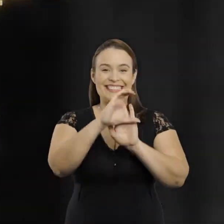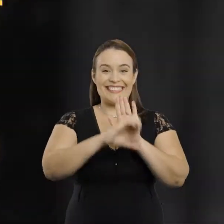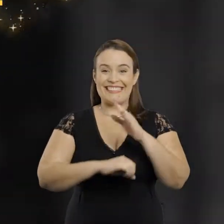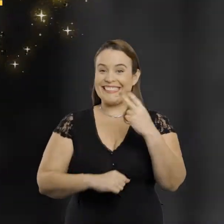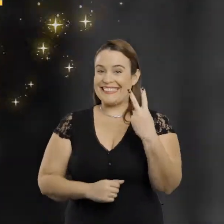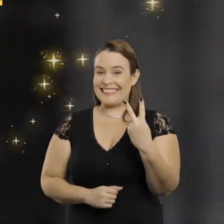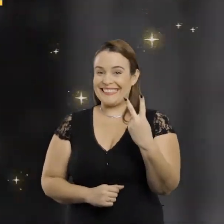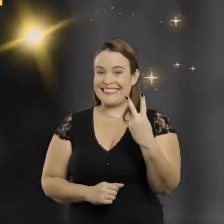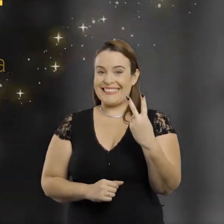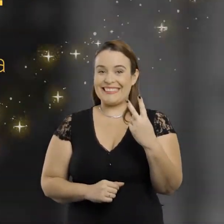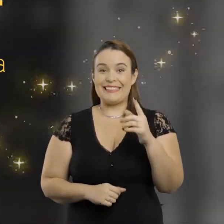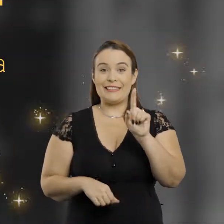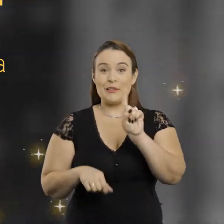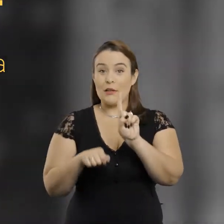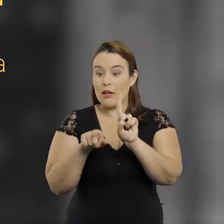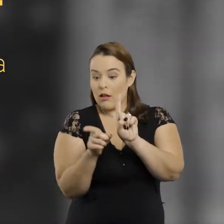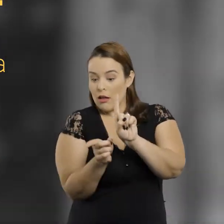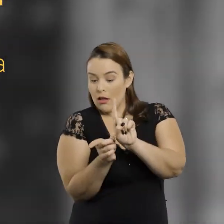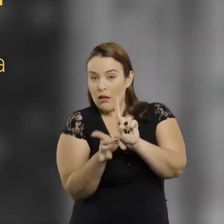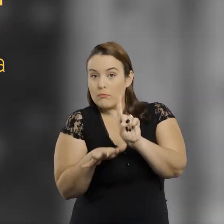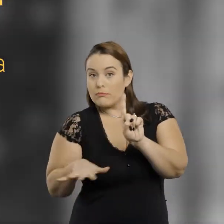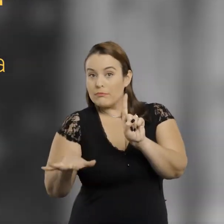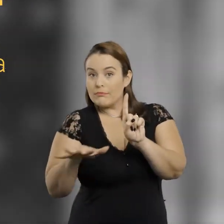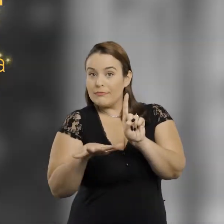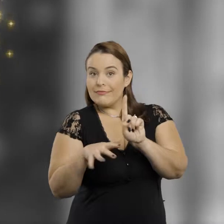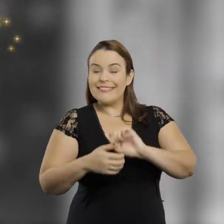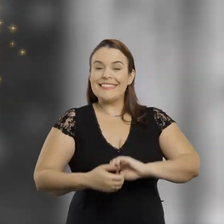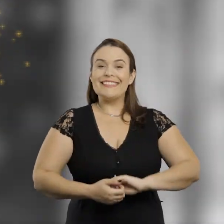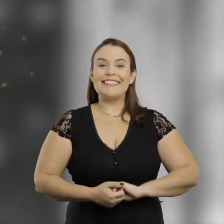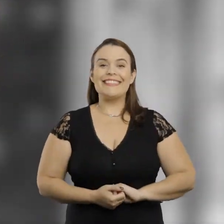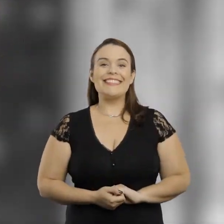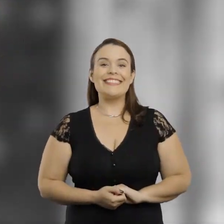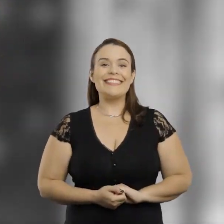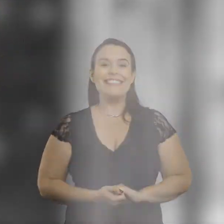Capítulo 2. A Sombra.